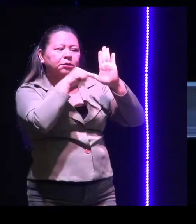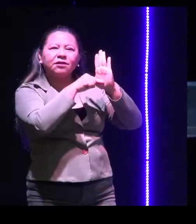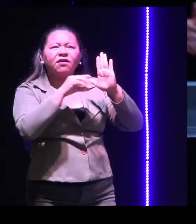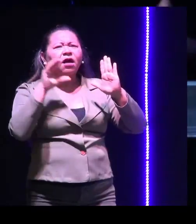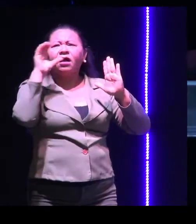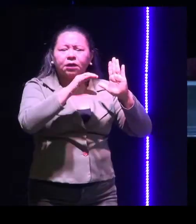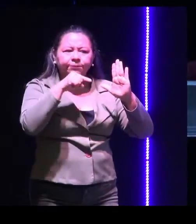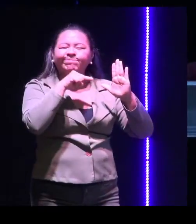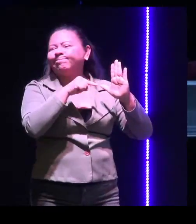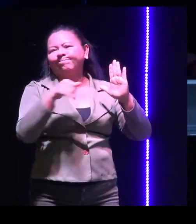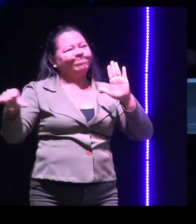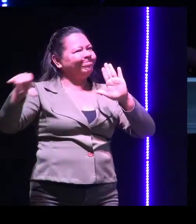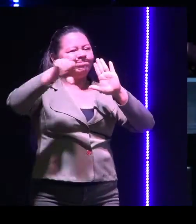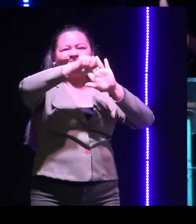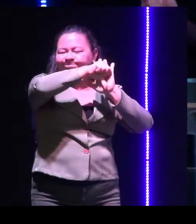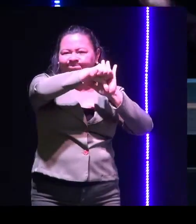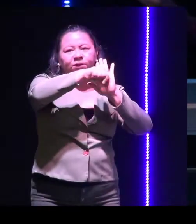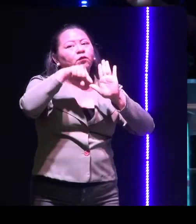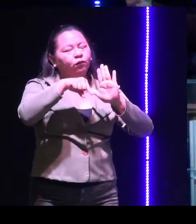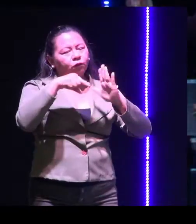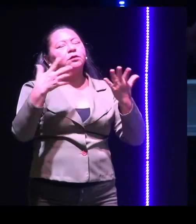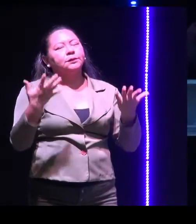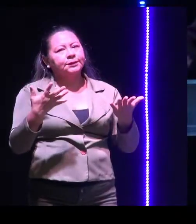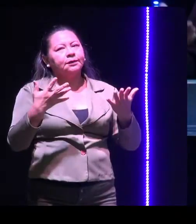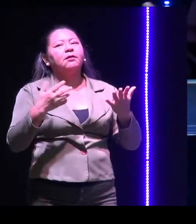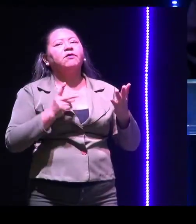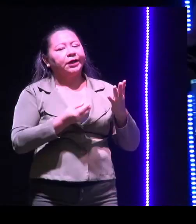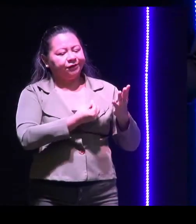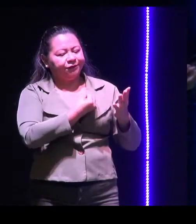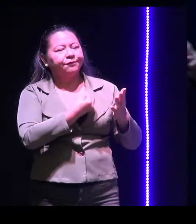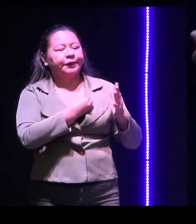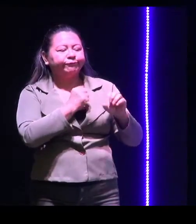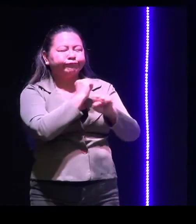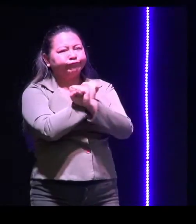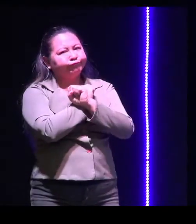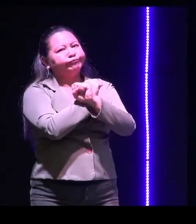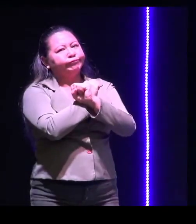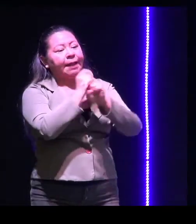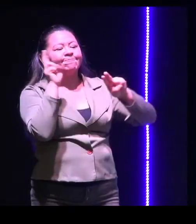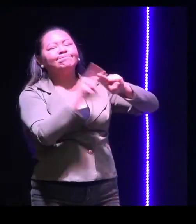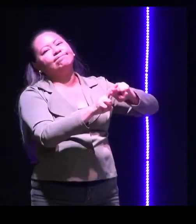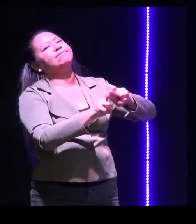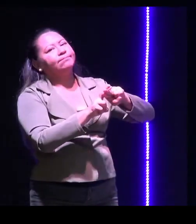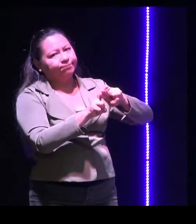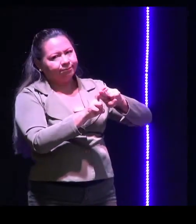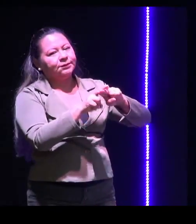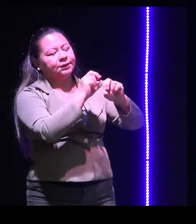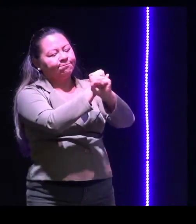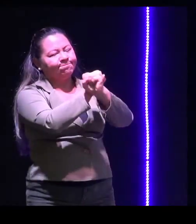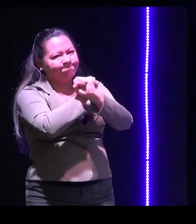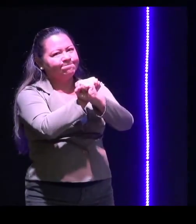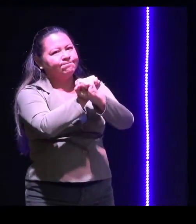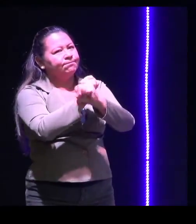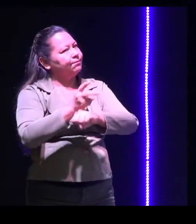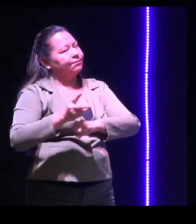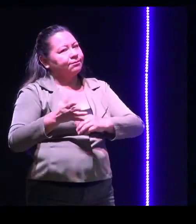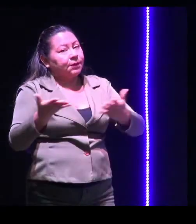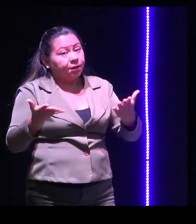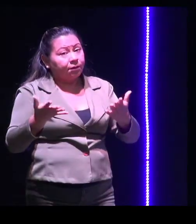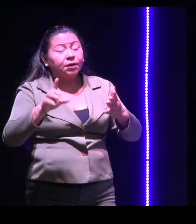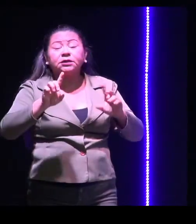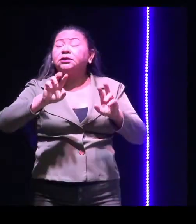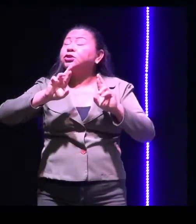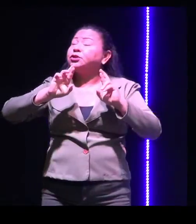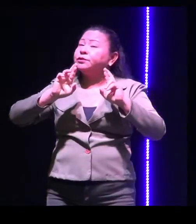da sua liberdade para viver, então, uma vida de escravidão, preso. Mas a